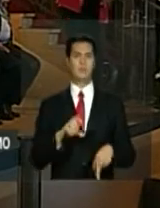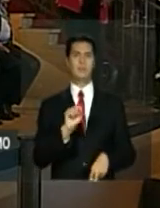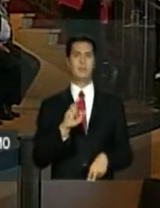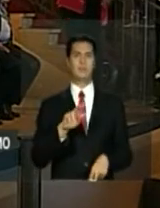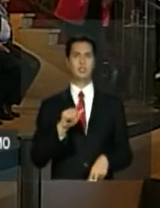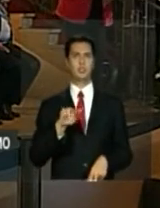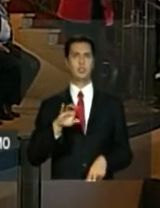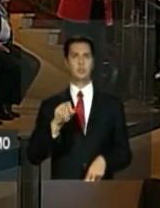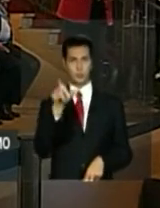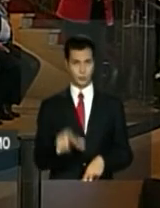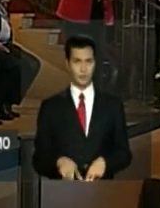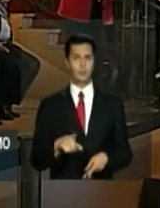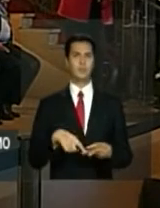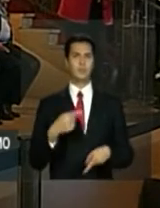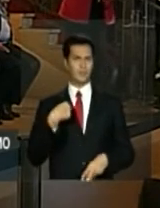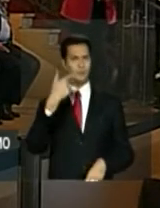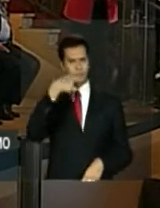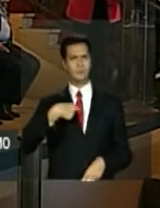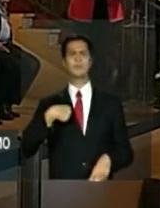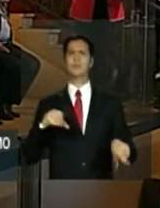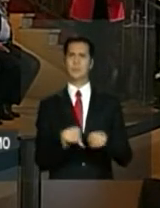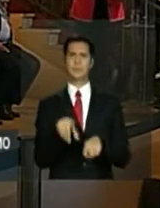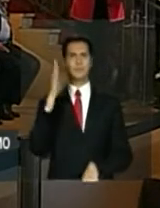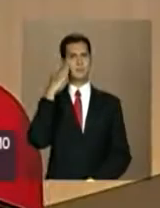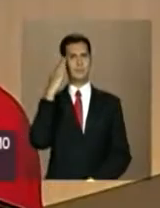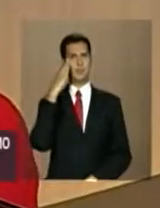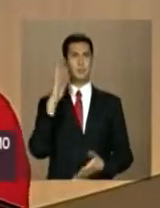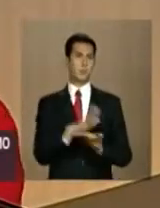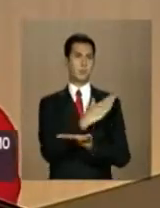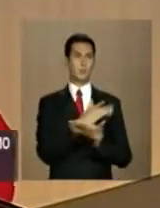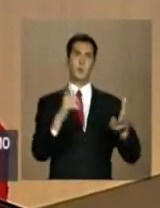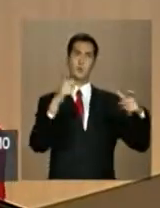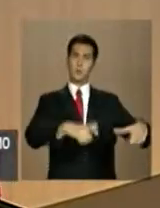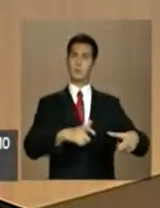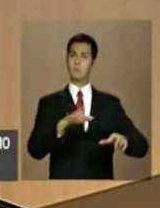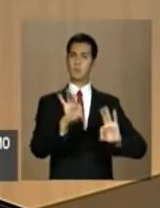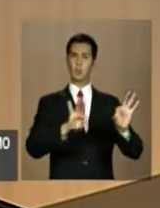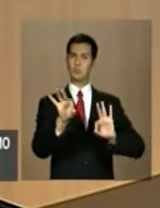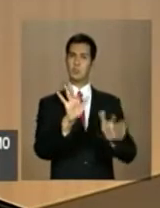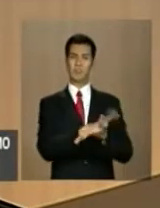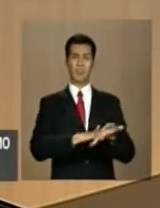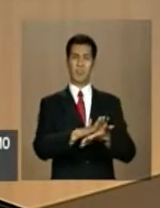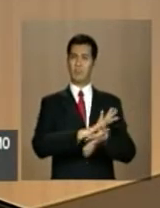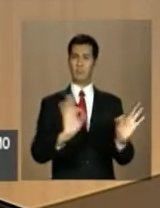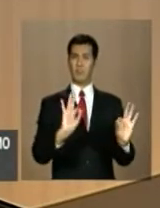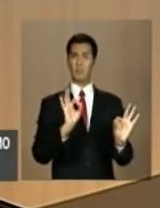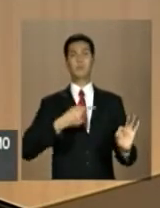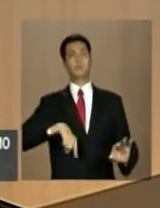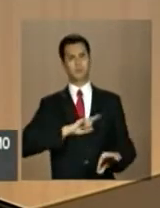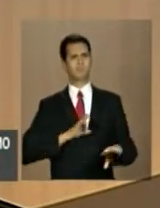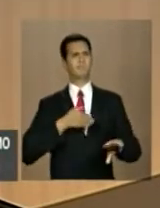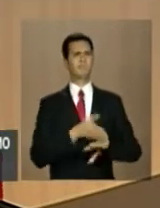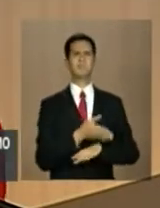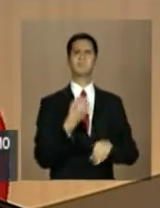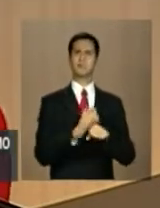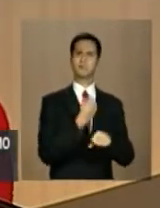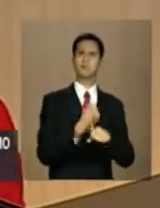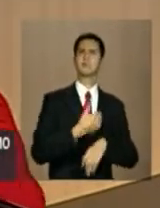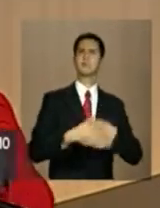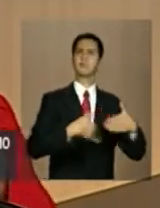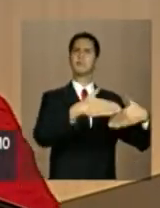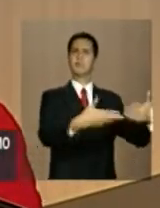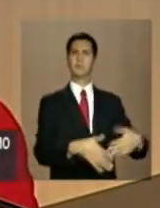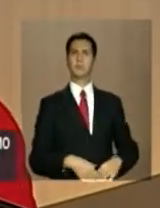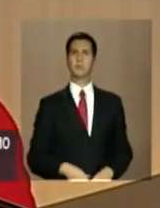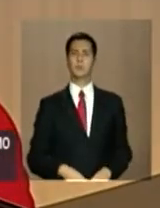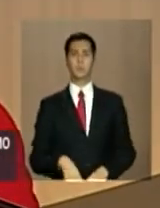não existia um projeto, construí-los. Como foi difícil para todos nós, e aí vale para nós e